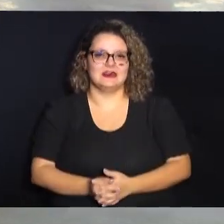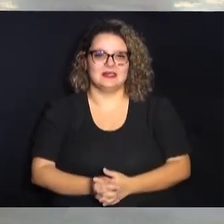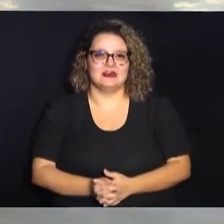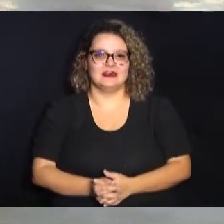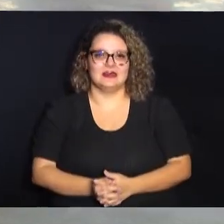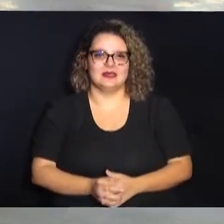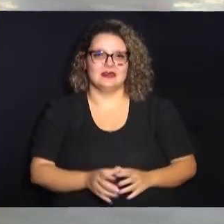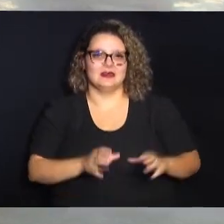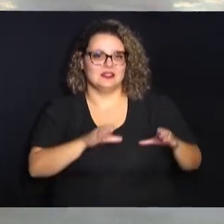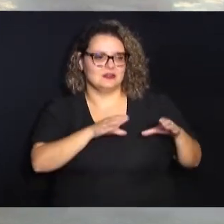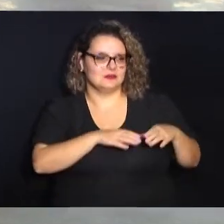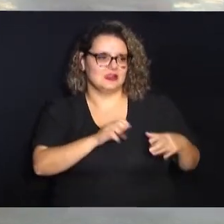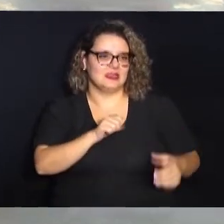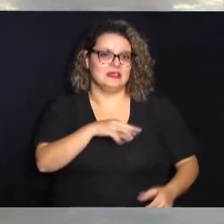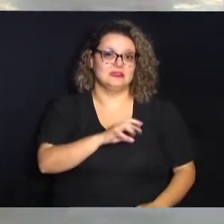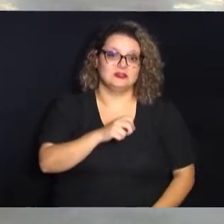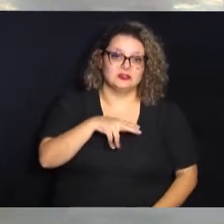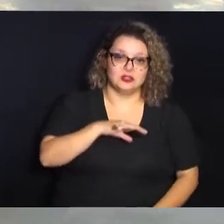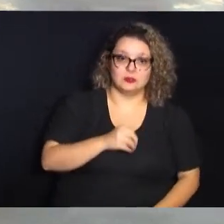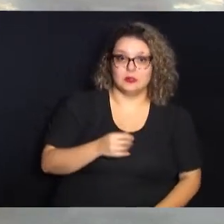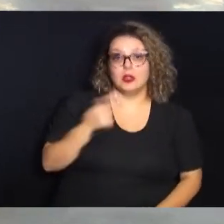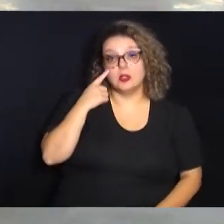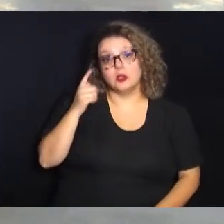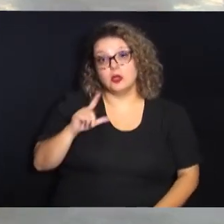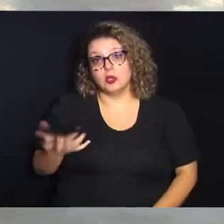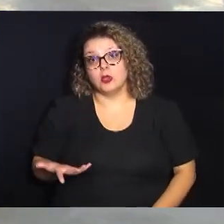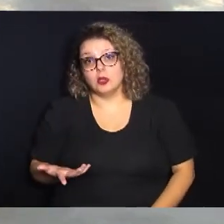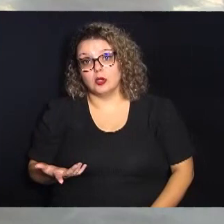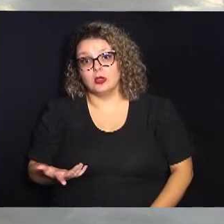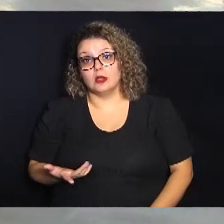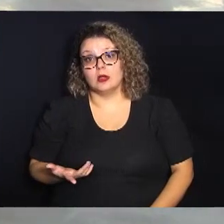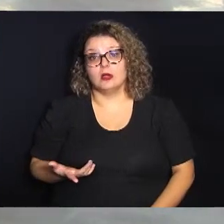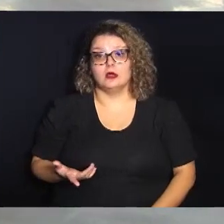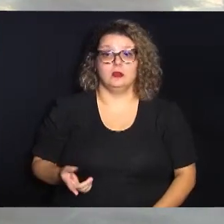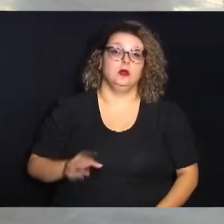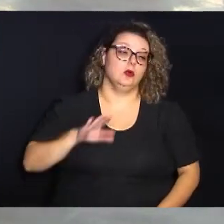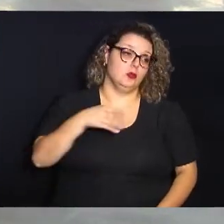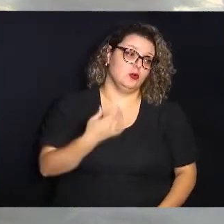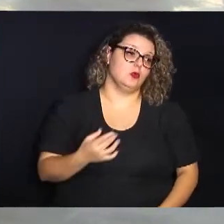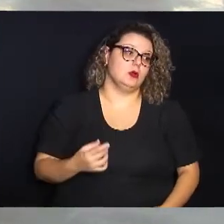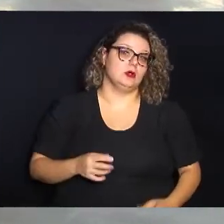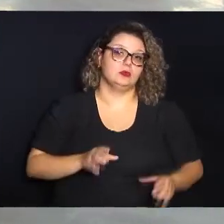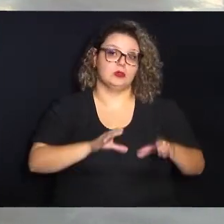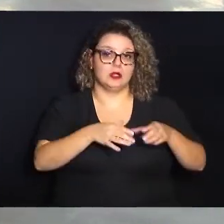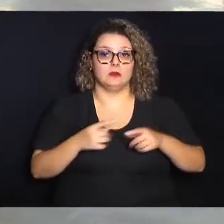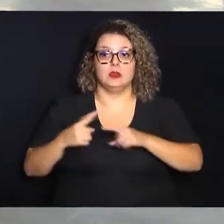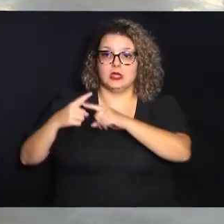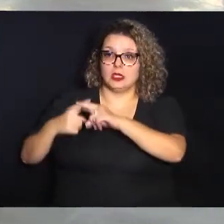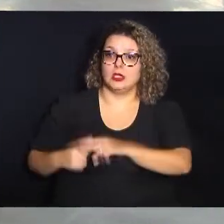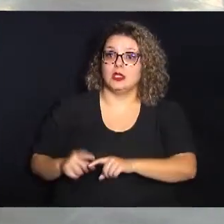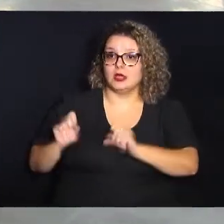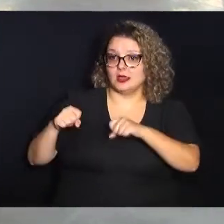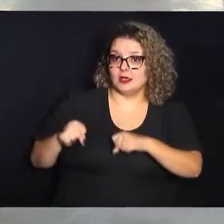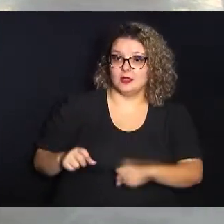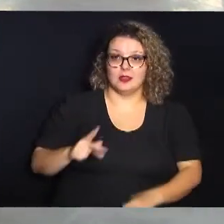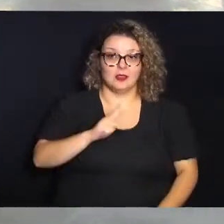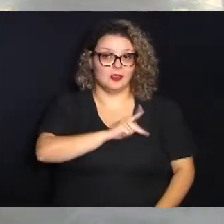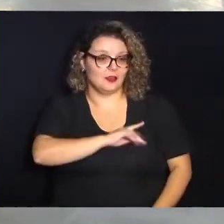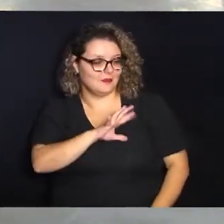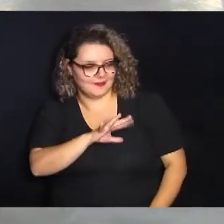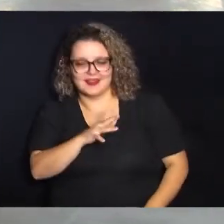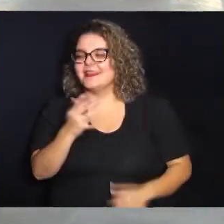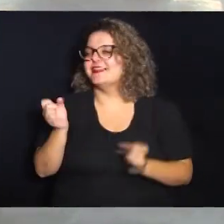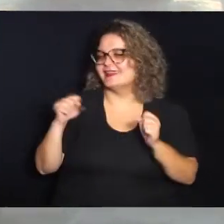de time, se é antônimo. Claro que não é, né? Mas só para o pessoal, quando são times rivais, evidentemente. Sim, porque... tipo Palmeiras